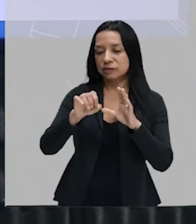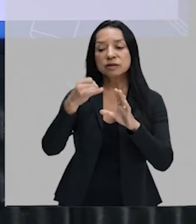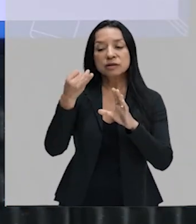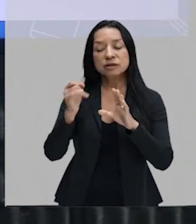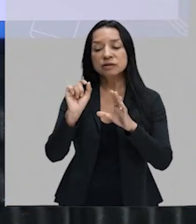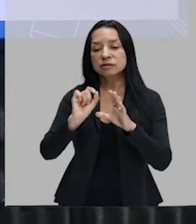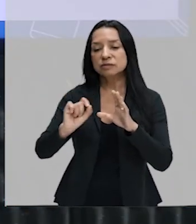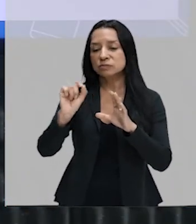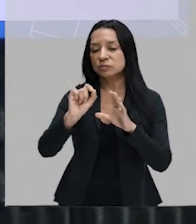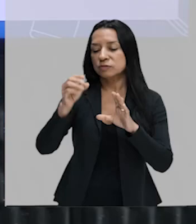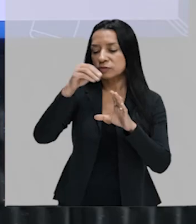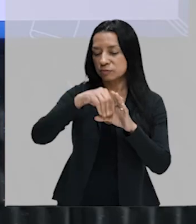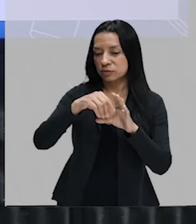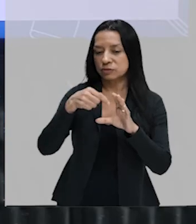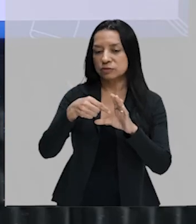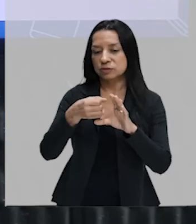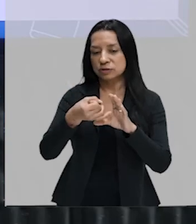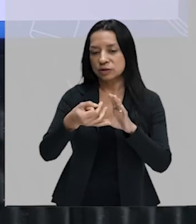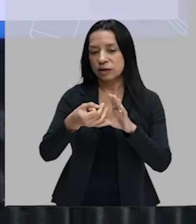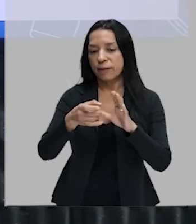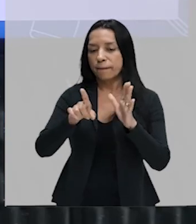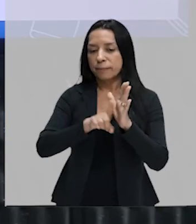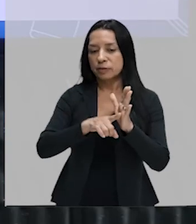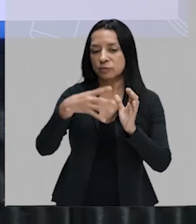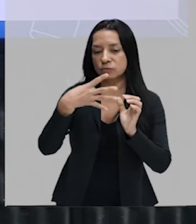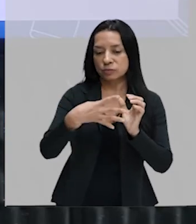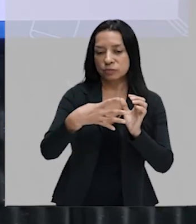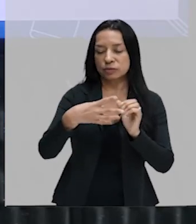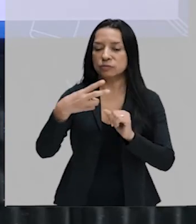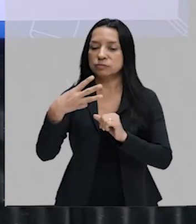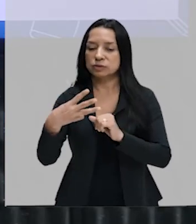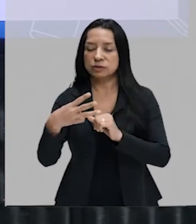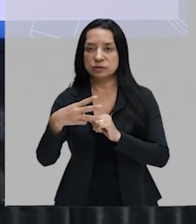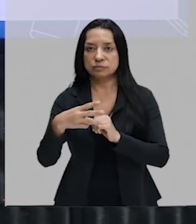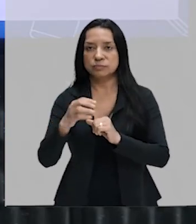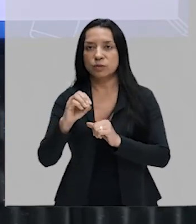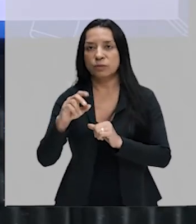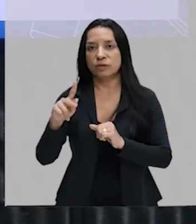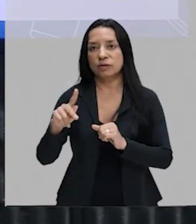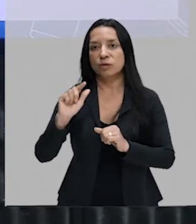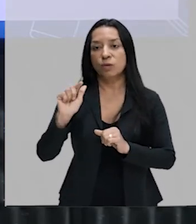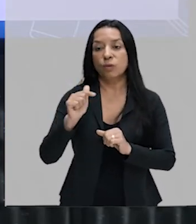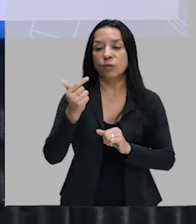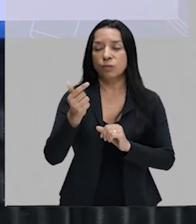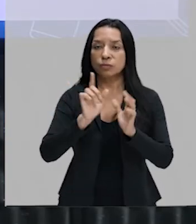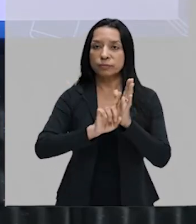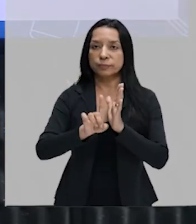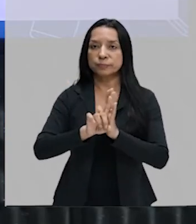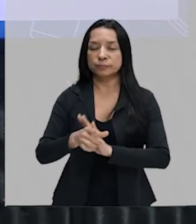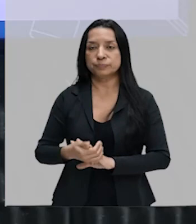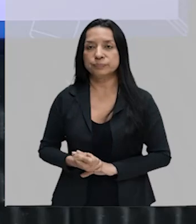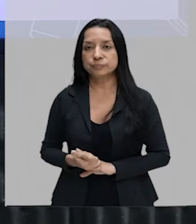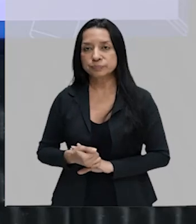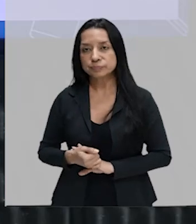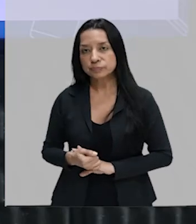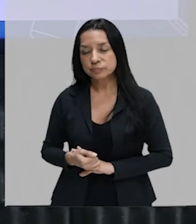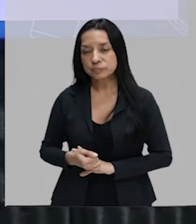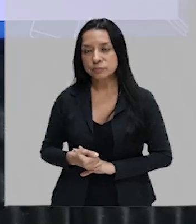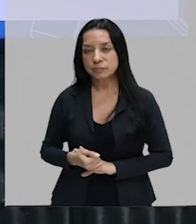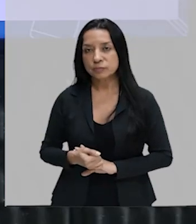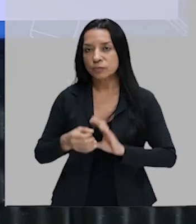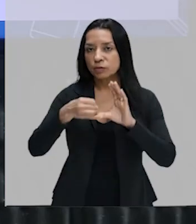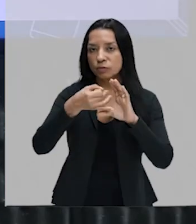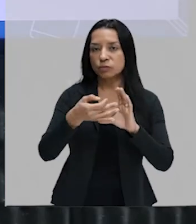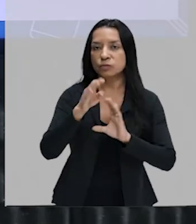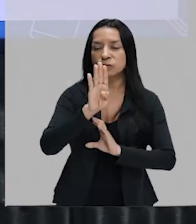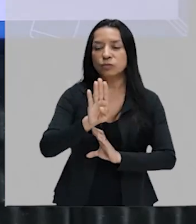dele? Somente o -4 e o 3. Tranquilo? Passemos para a próxima, então. Conjunto B,